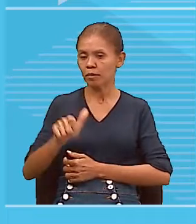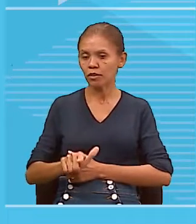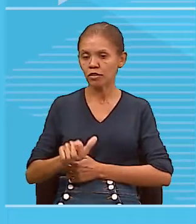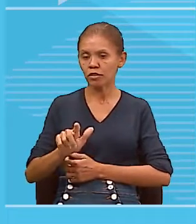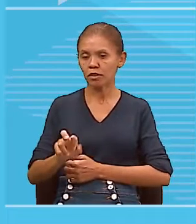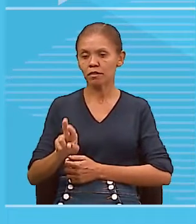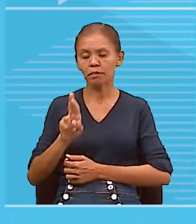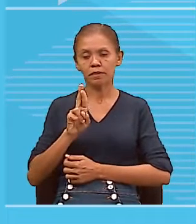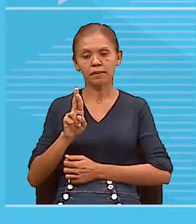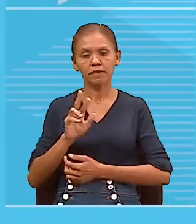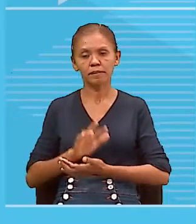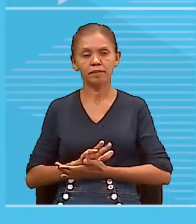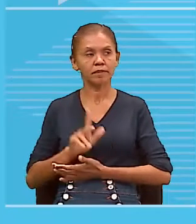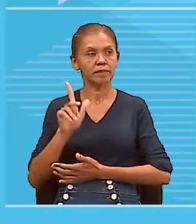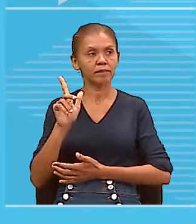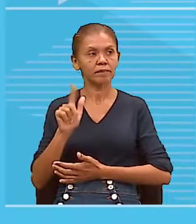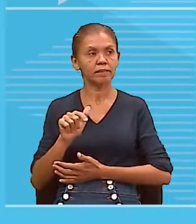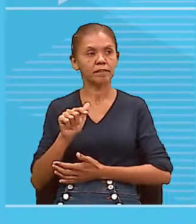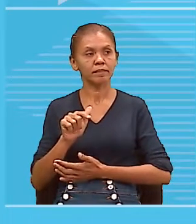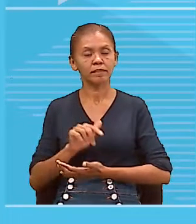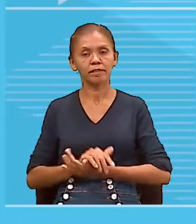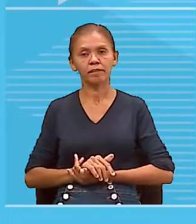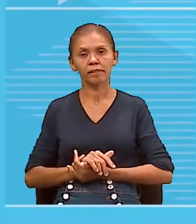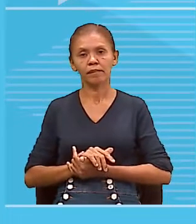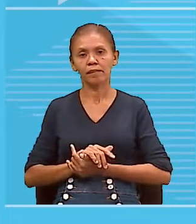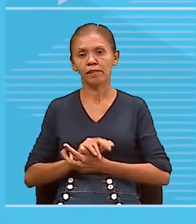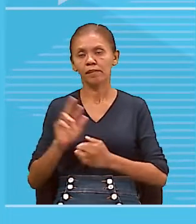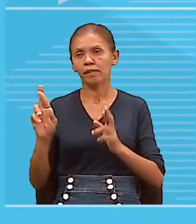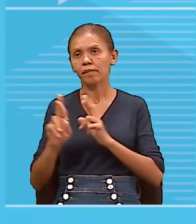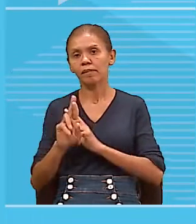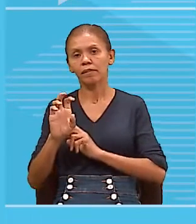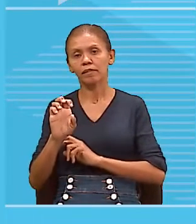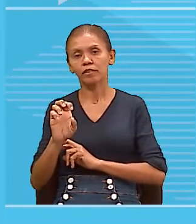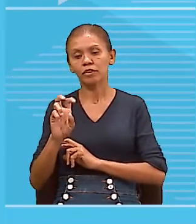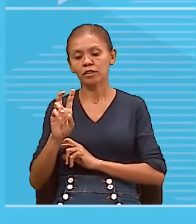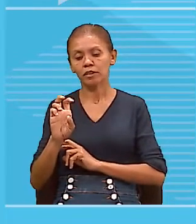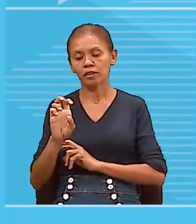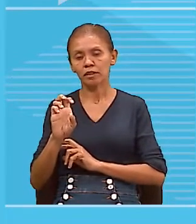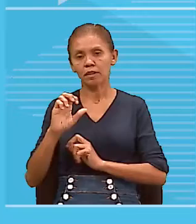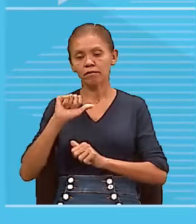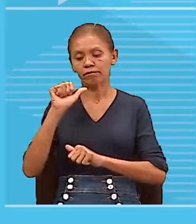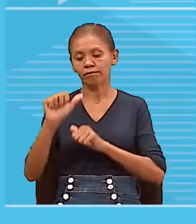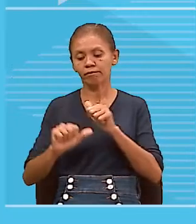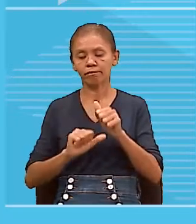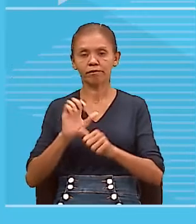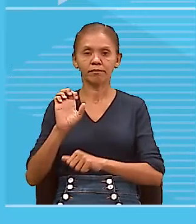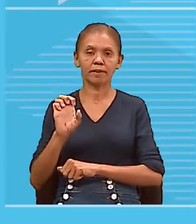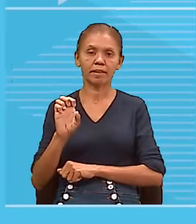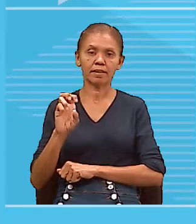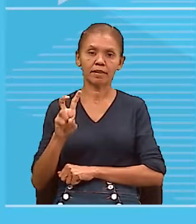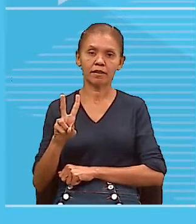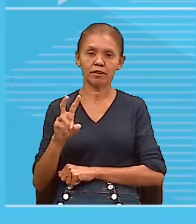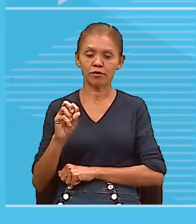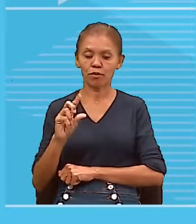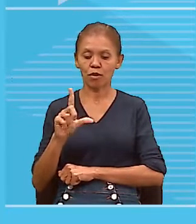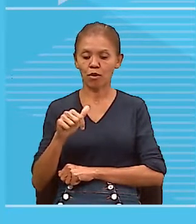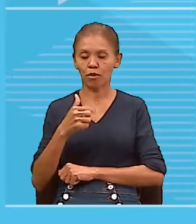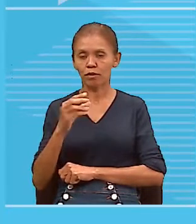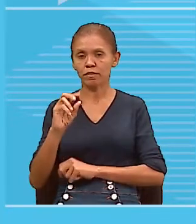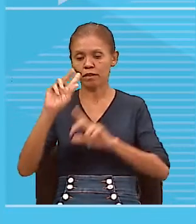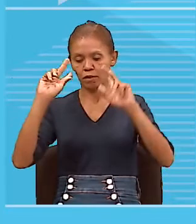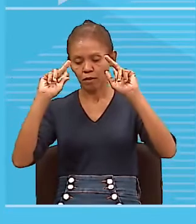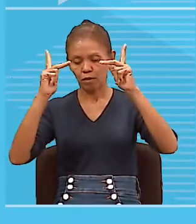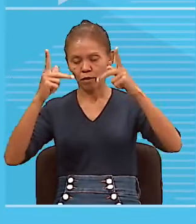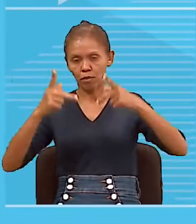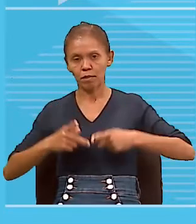né então é muito comum quando a gente fala de evolução humana né a evolução da nossa espécie que hoje a gente é chamado de